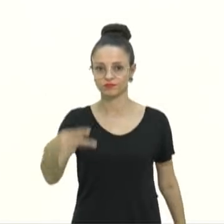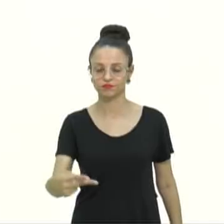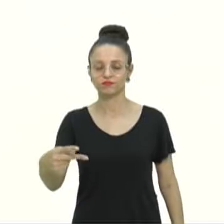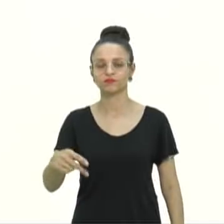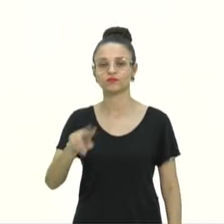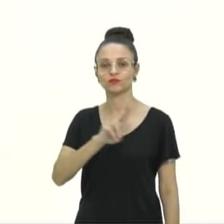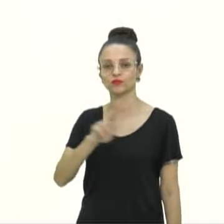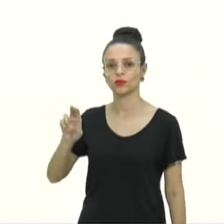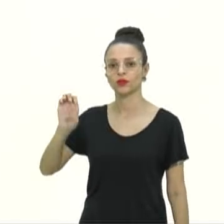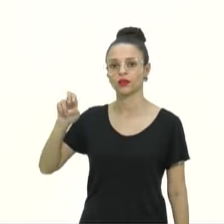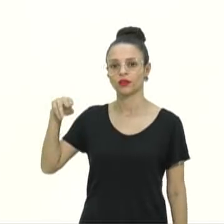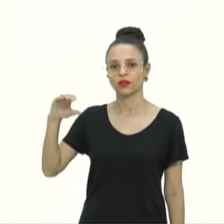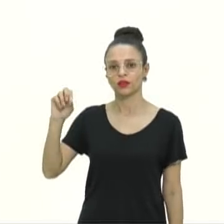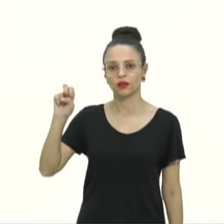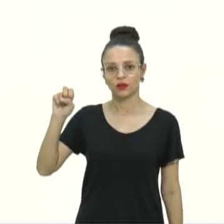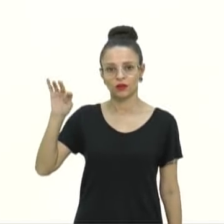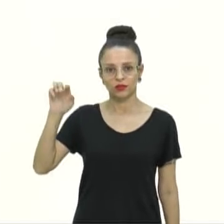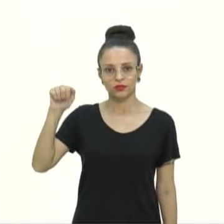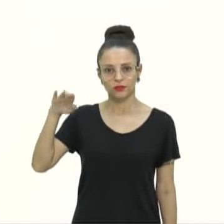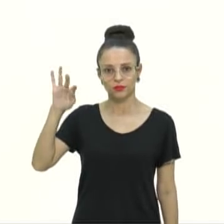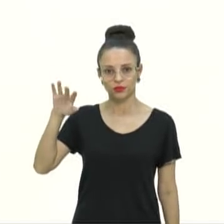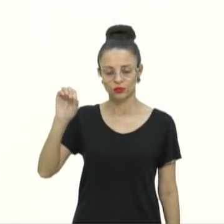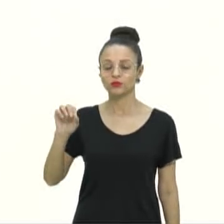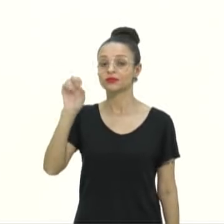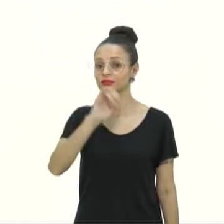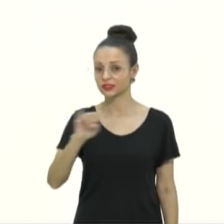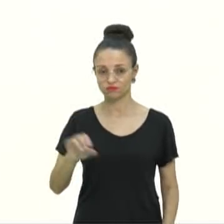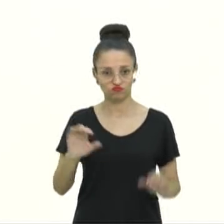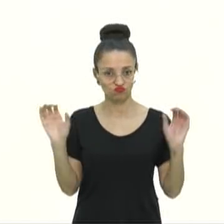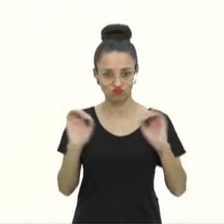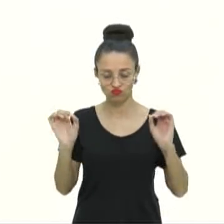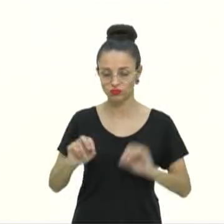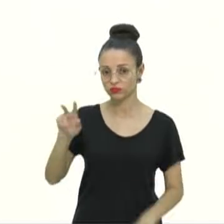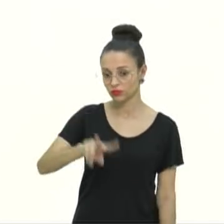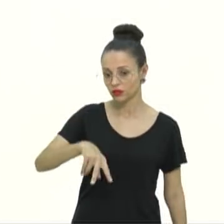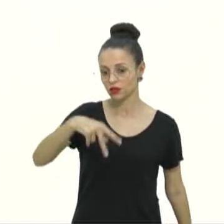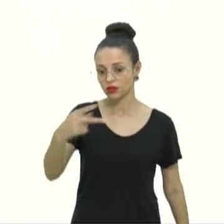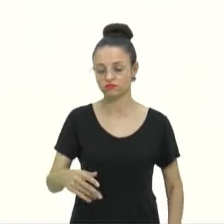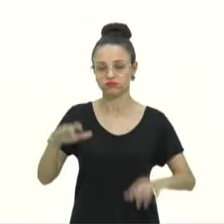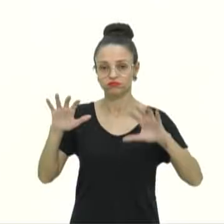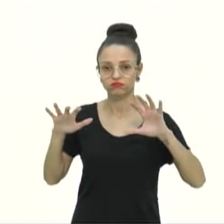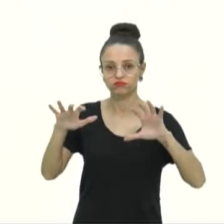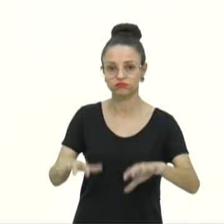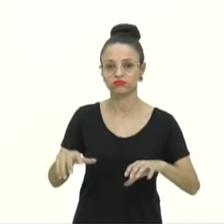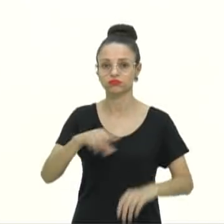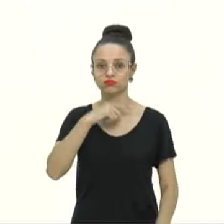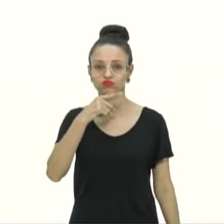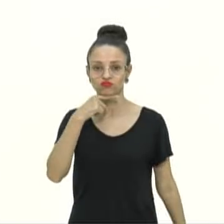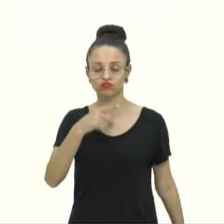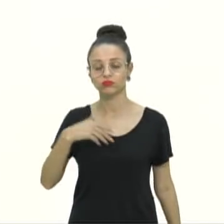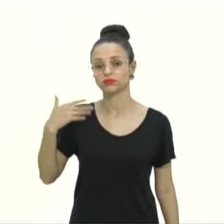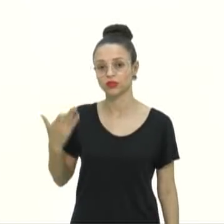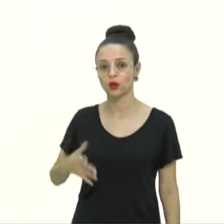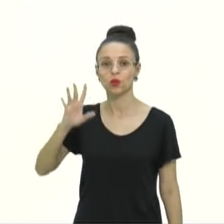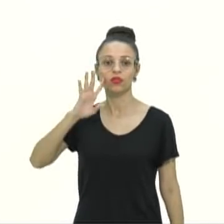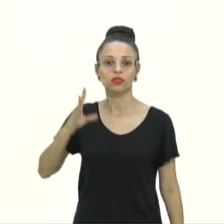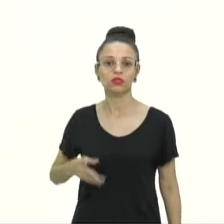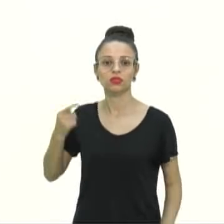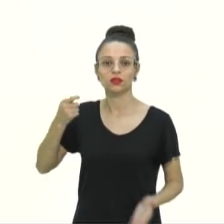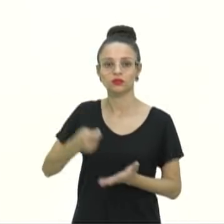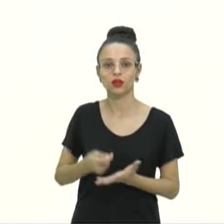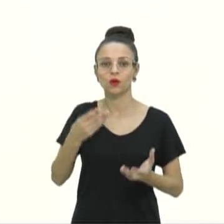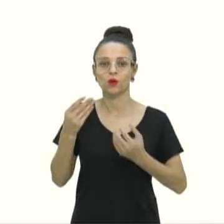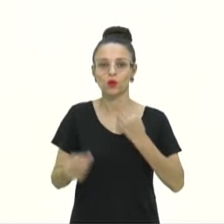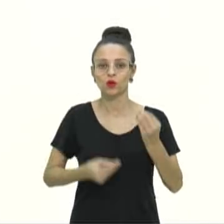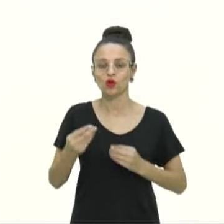de encostamento. Caso nenhum dos atletas consiga executar o golpe que encerra a luta, a decisão será feita de acordo